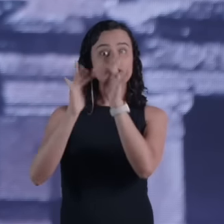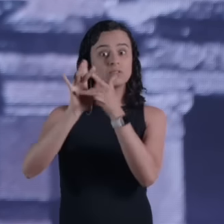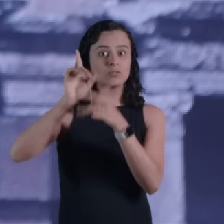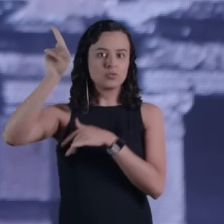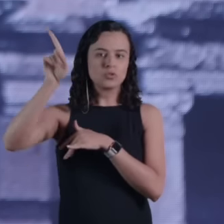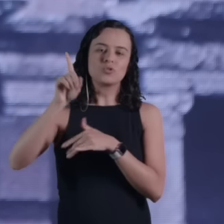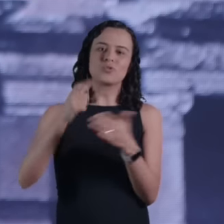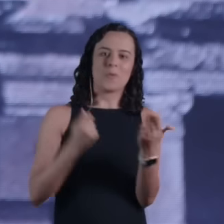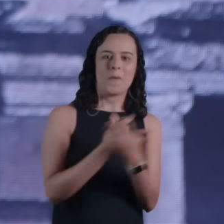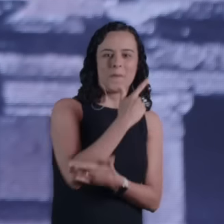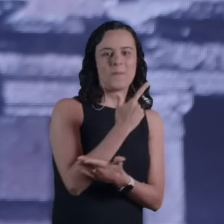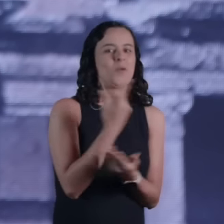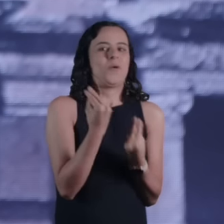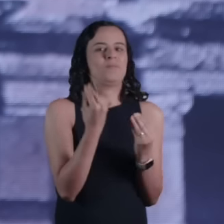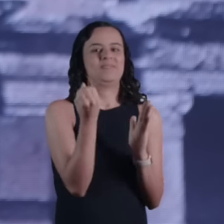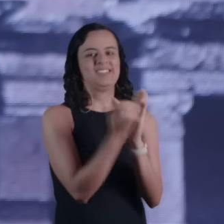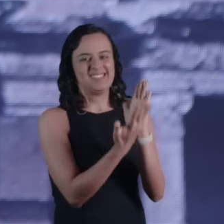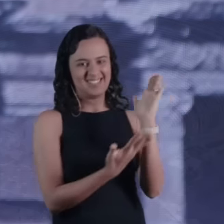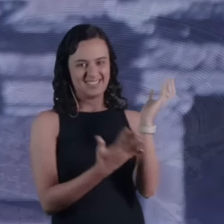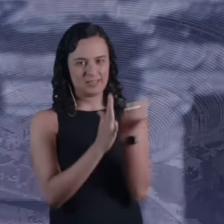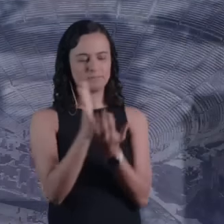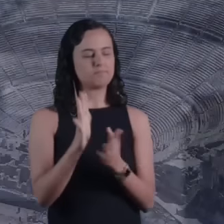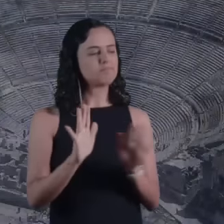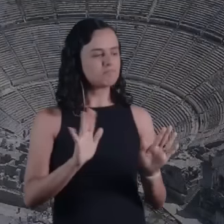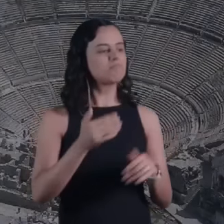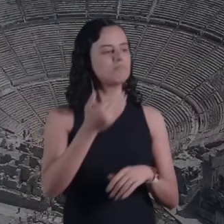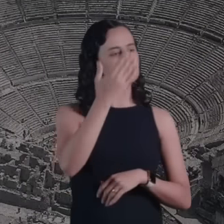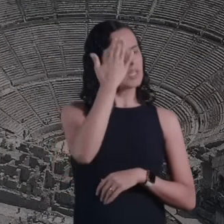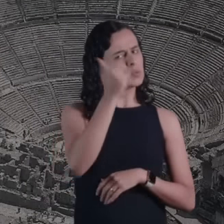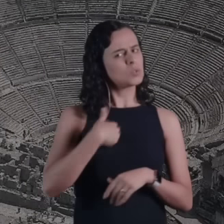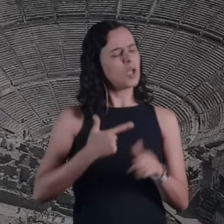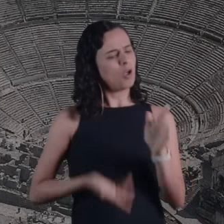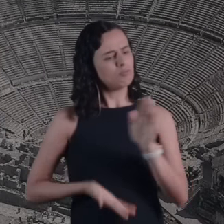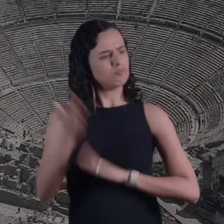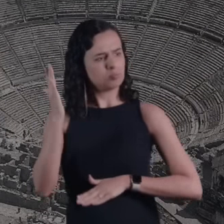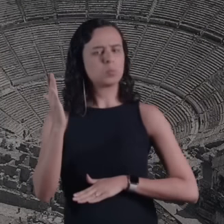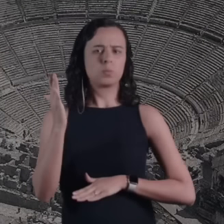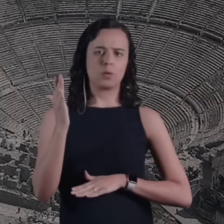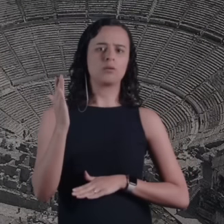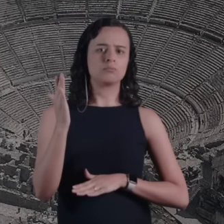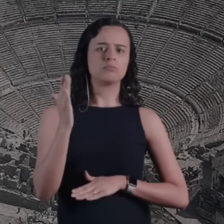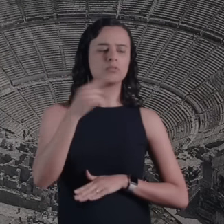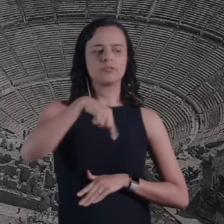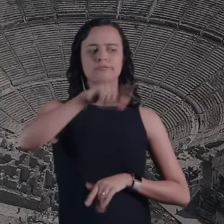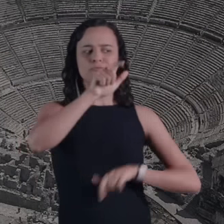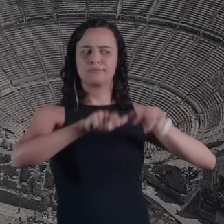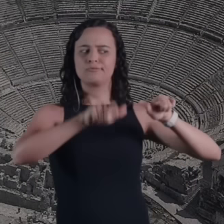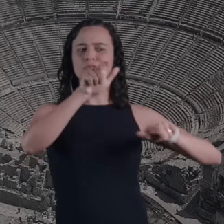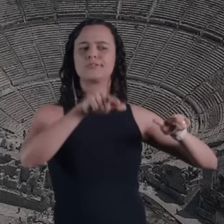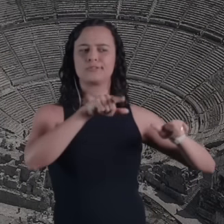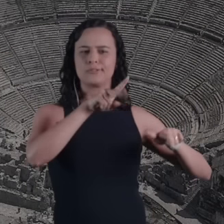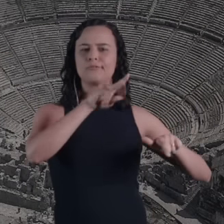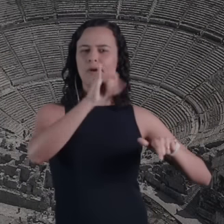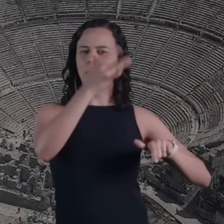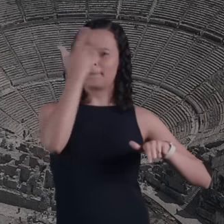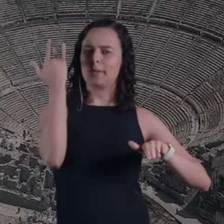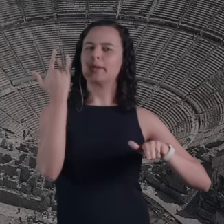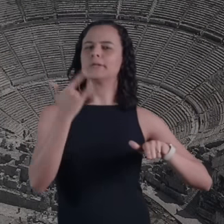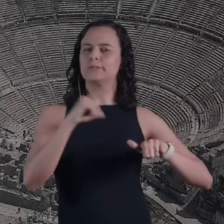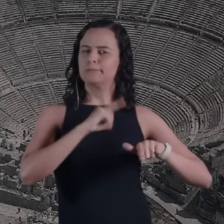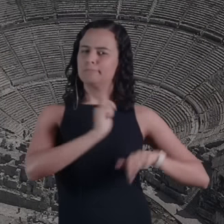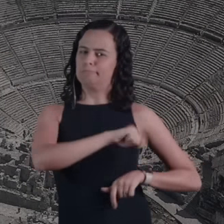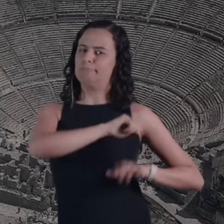sangue. E aí ele diz: eu sei que depois da minha partida entre vós penetrarão lobos